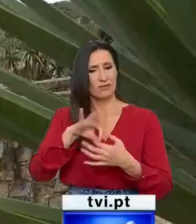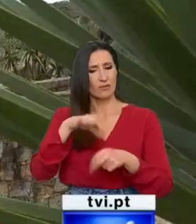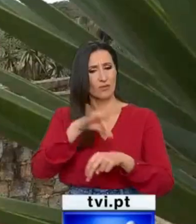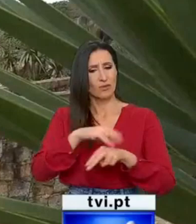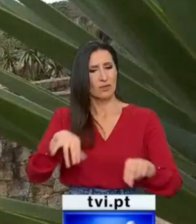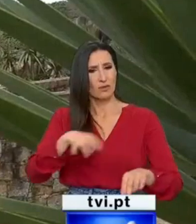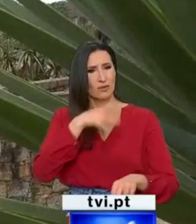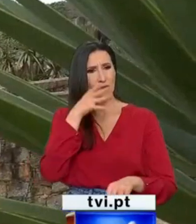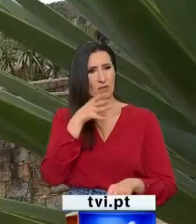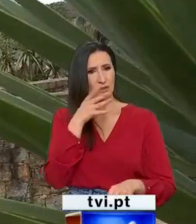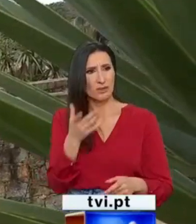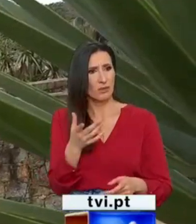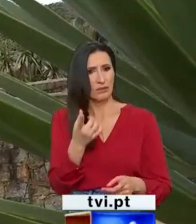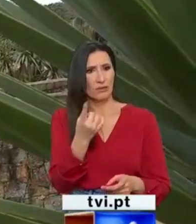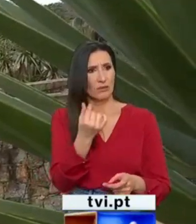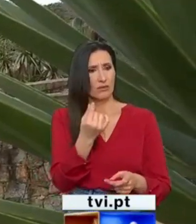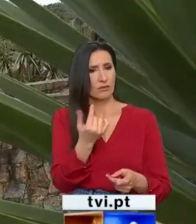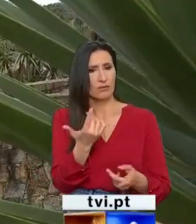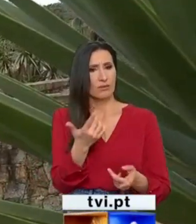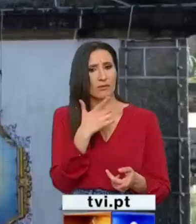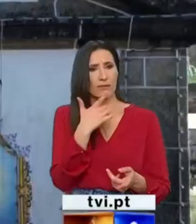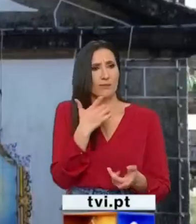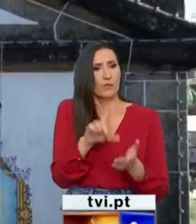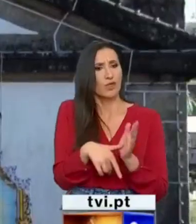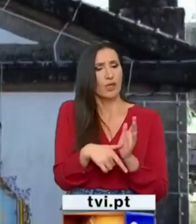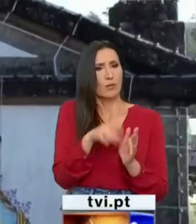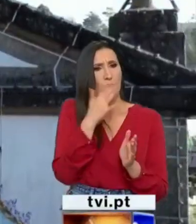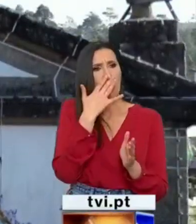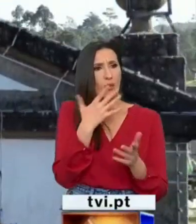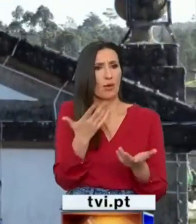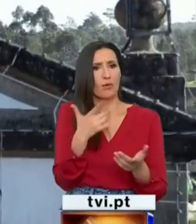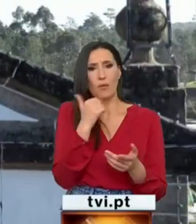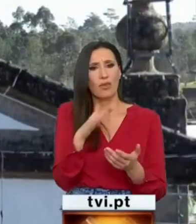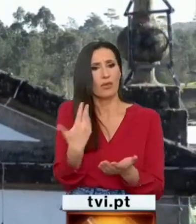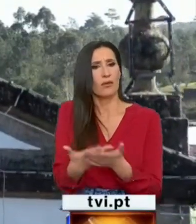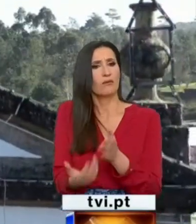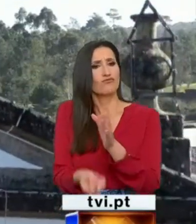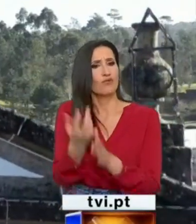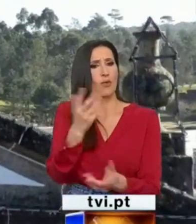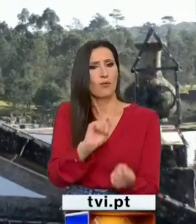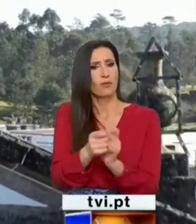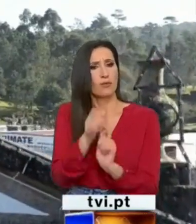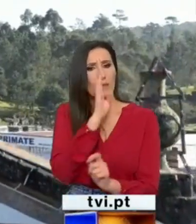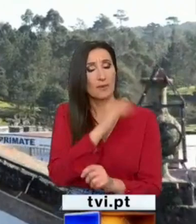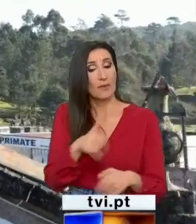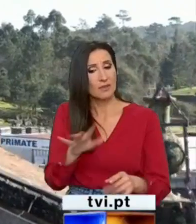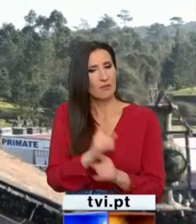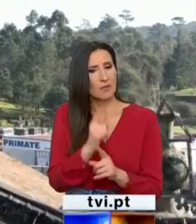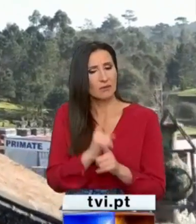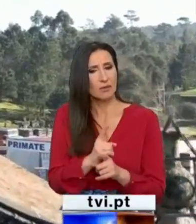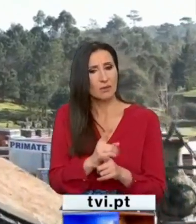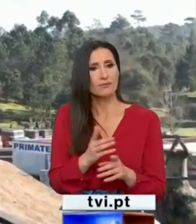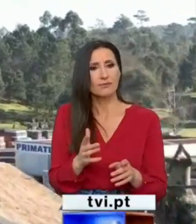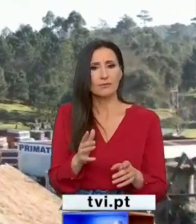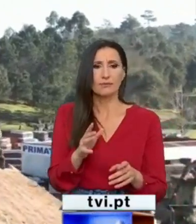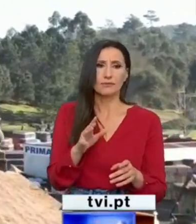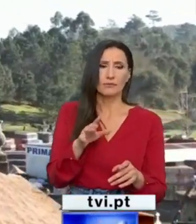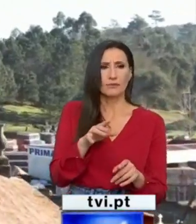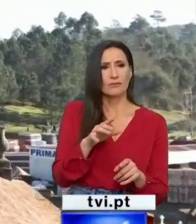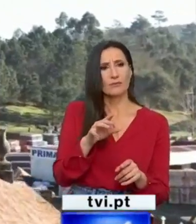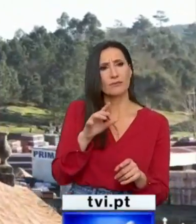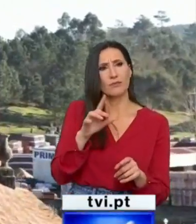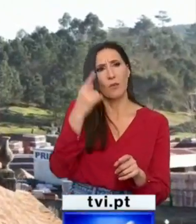como justificação de não elegibilidade do projeto Fronteira. Ainda assim, o padre foi fazendo